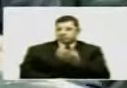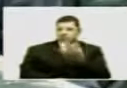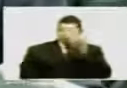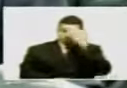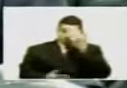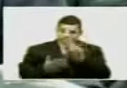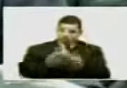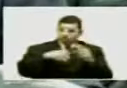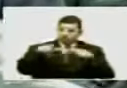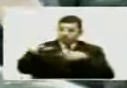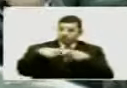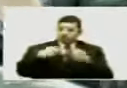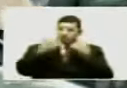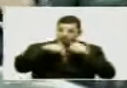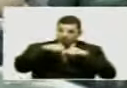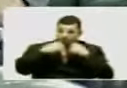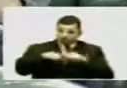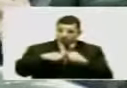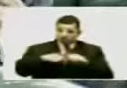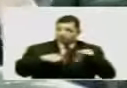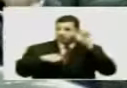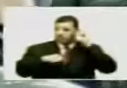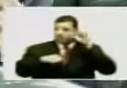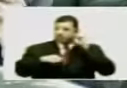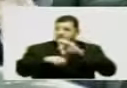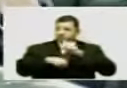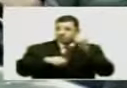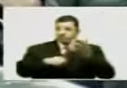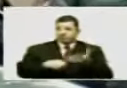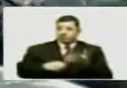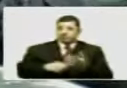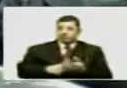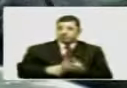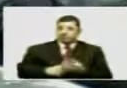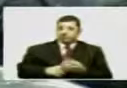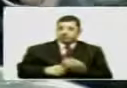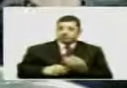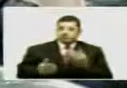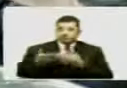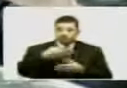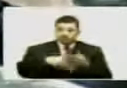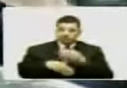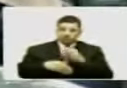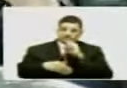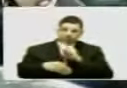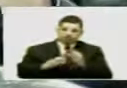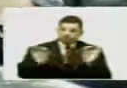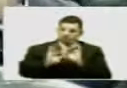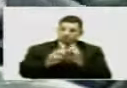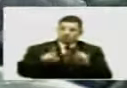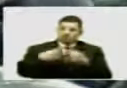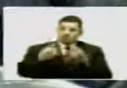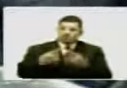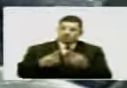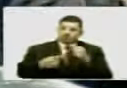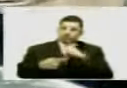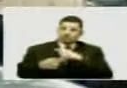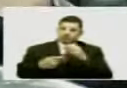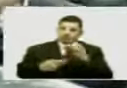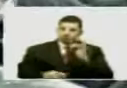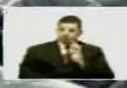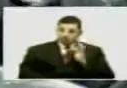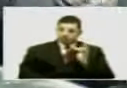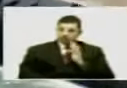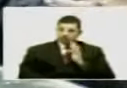tipo de discussão que precisaria se ouvir mais ainda. Isso é a minha reclamação. Mas